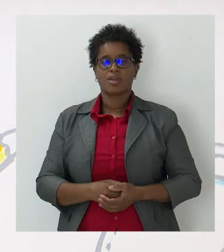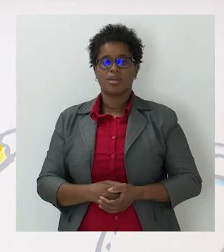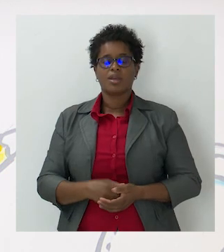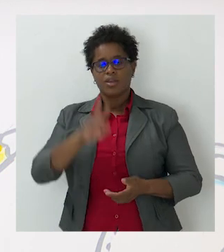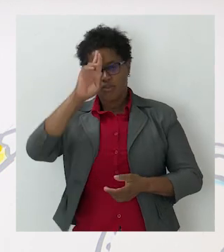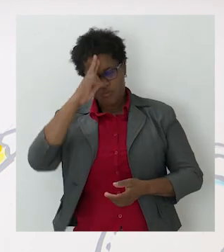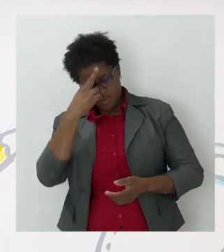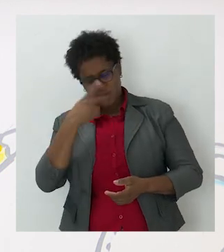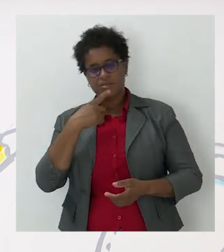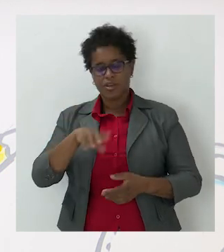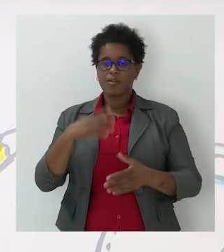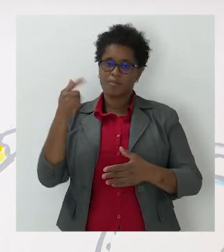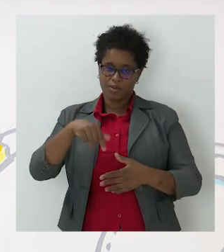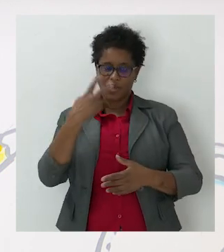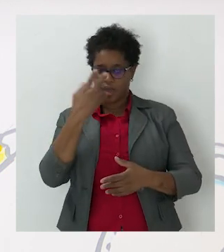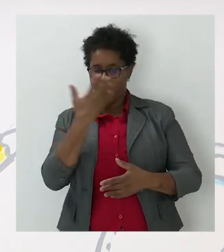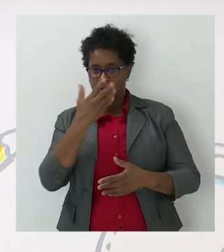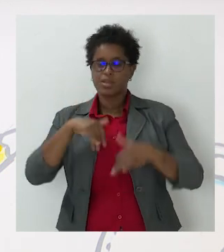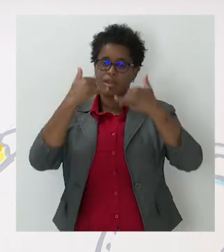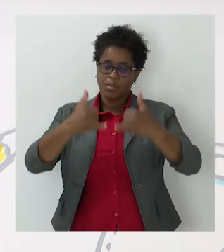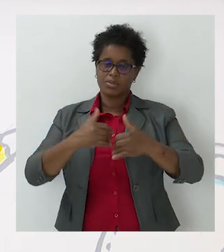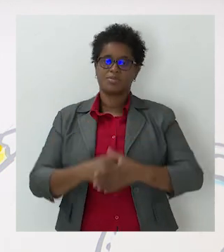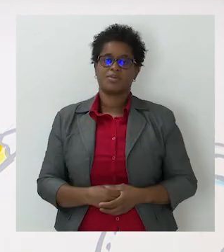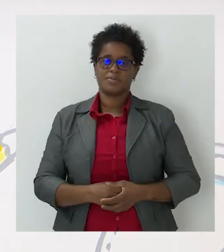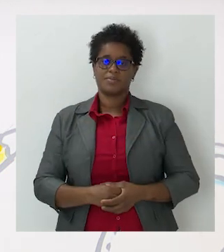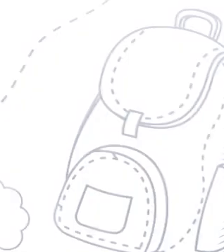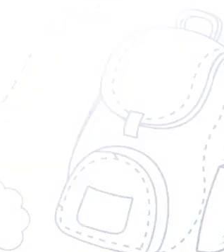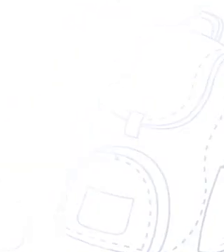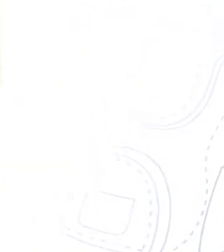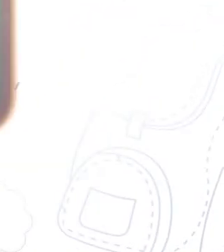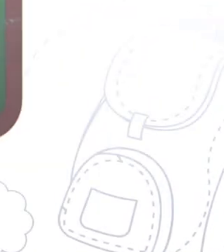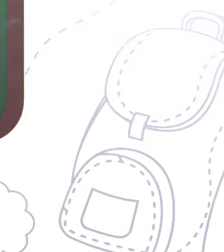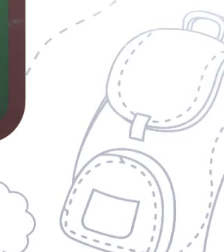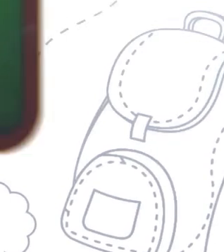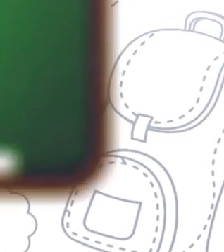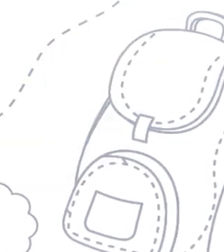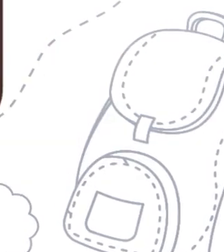esforçando para assistir à aula. Até a próxima.